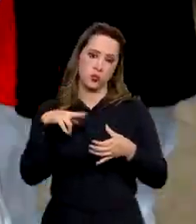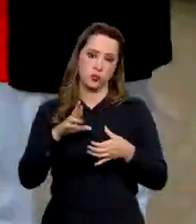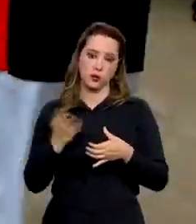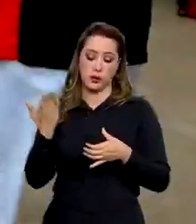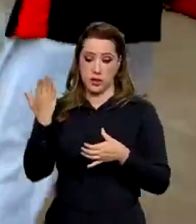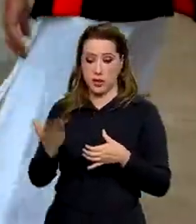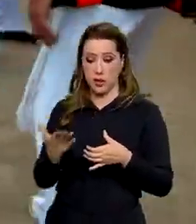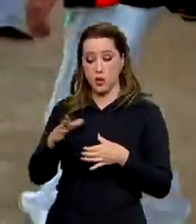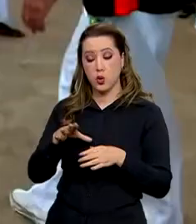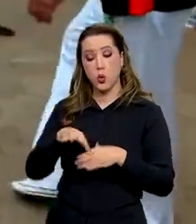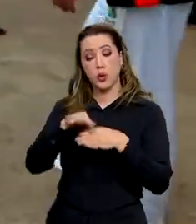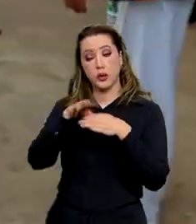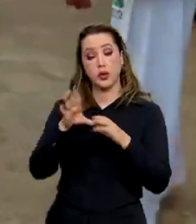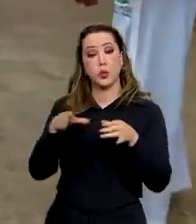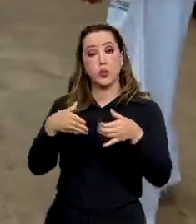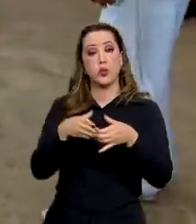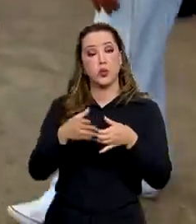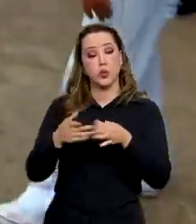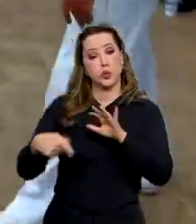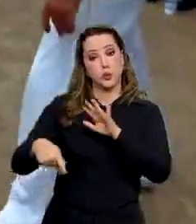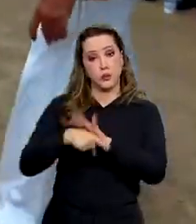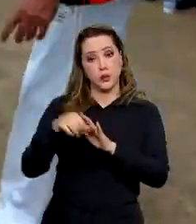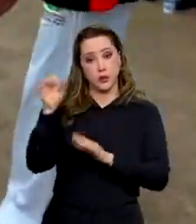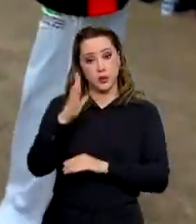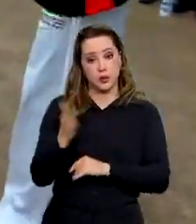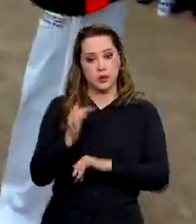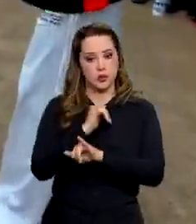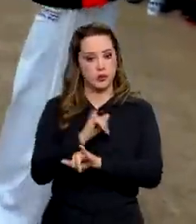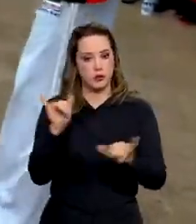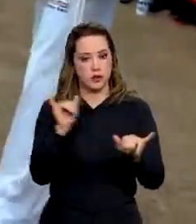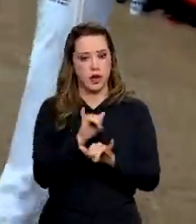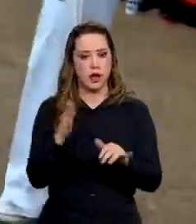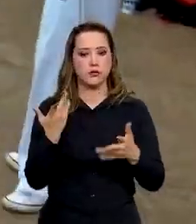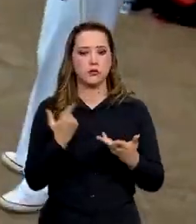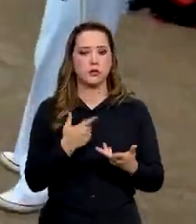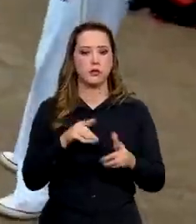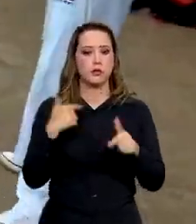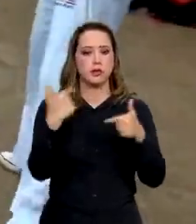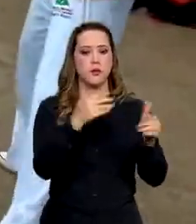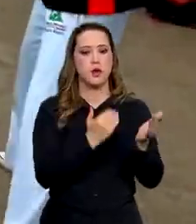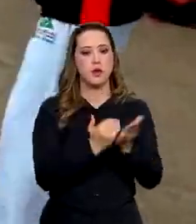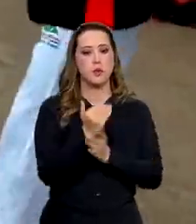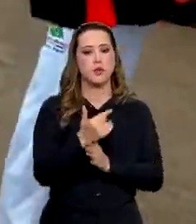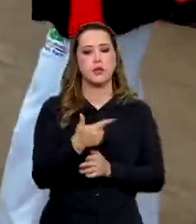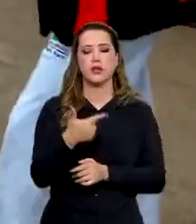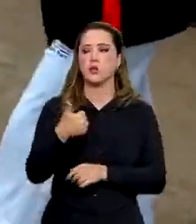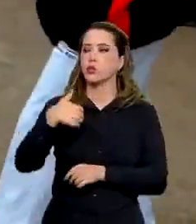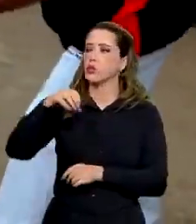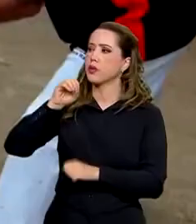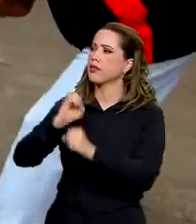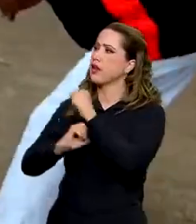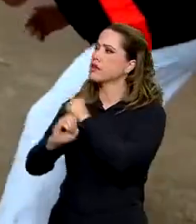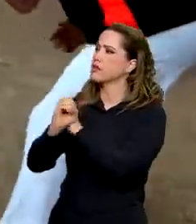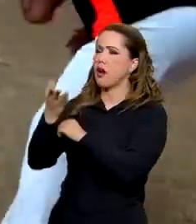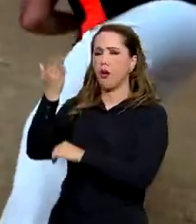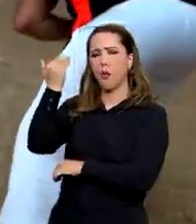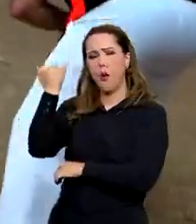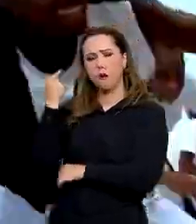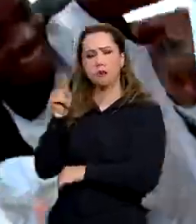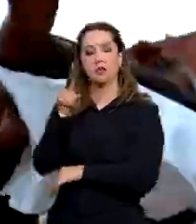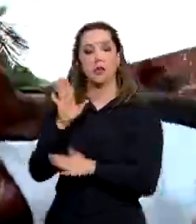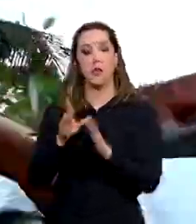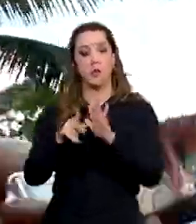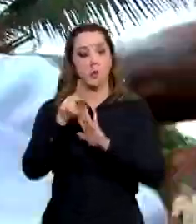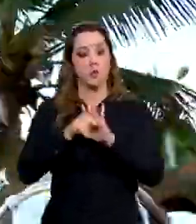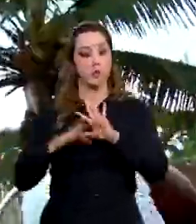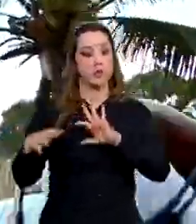pela divulgação da capoeira em São Tomé e Príncipe, um trabalho que começou há mais de 10 anos. O projeto é fruto